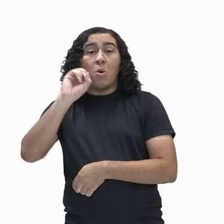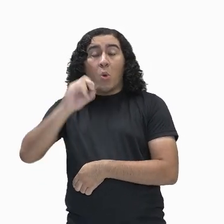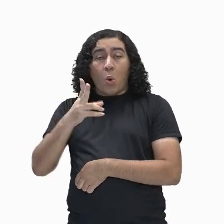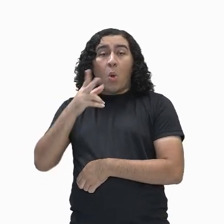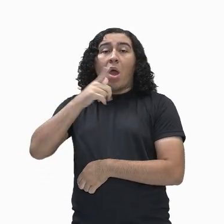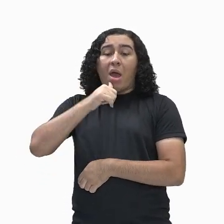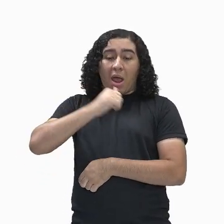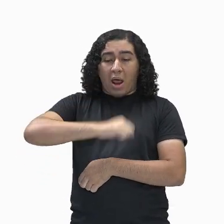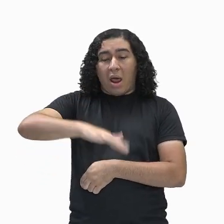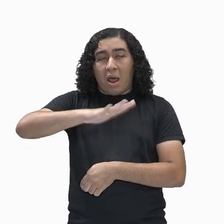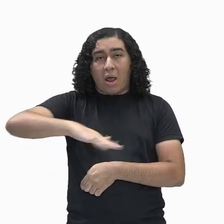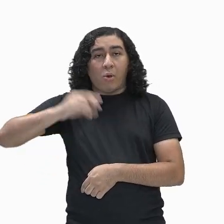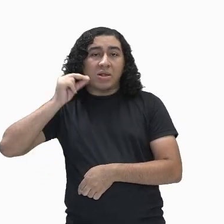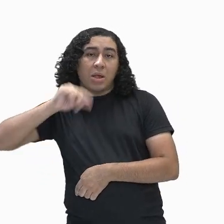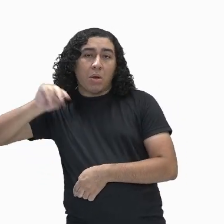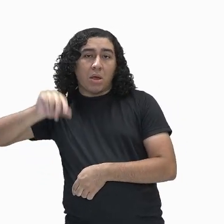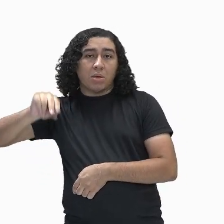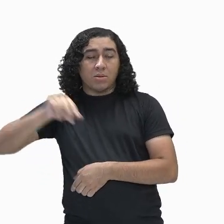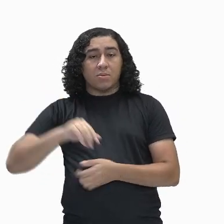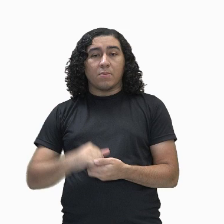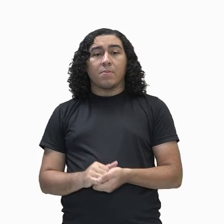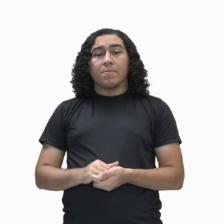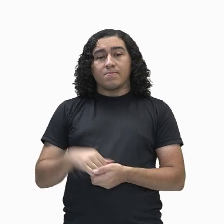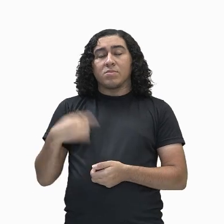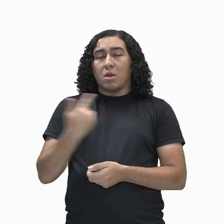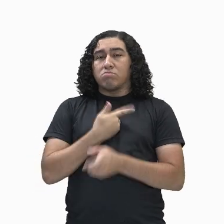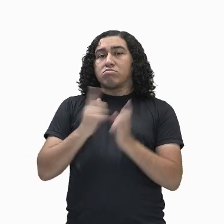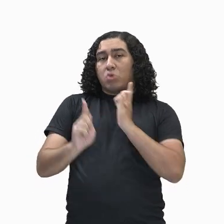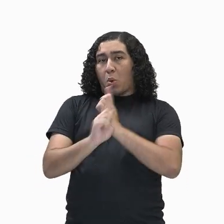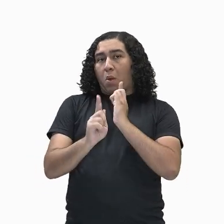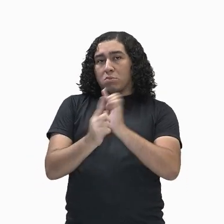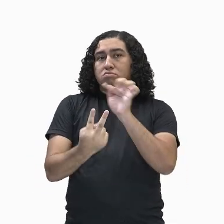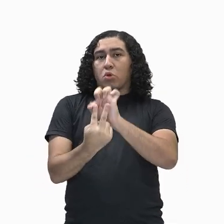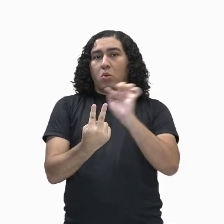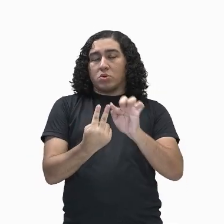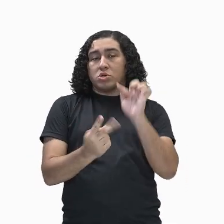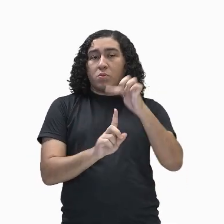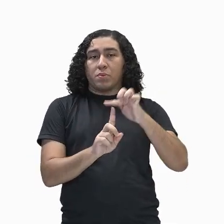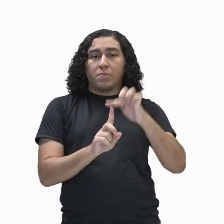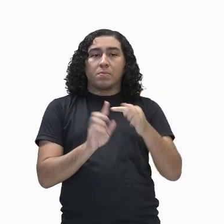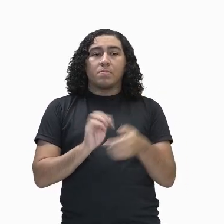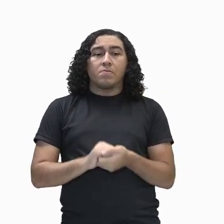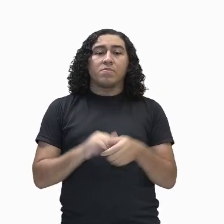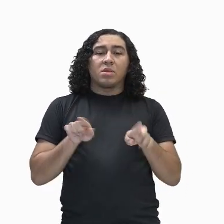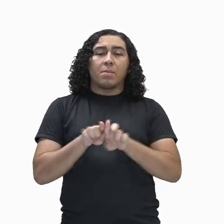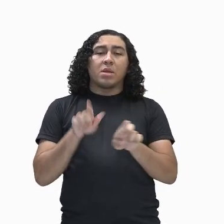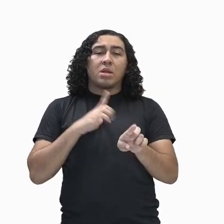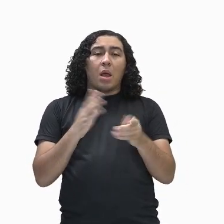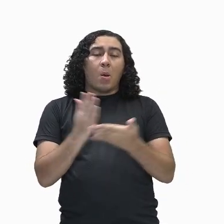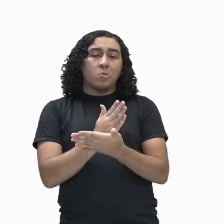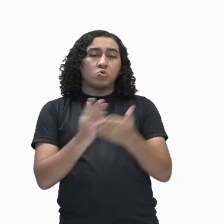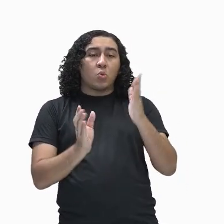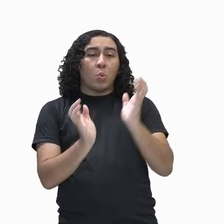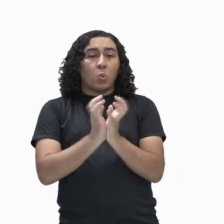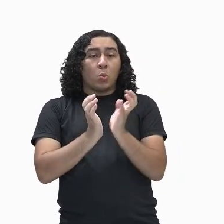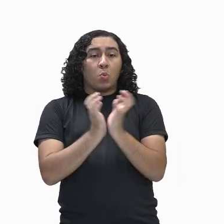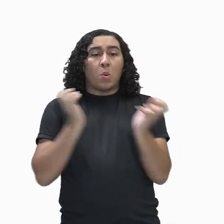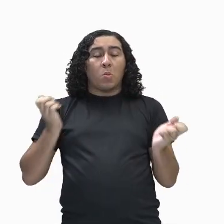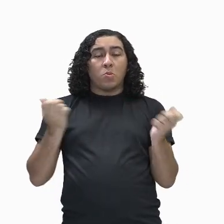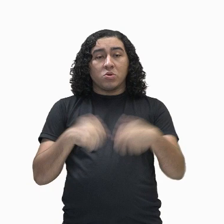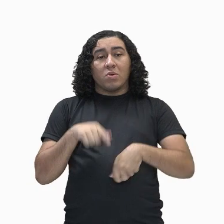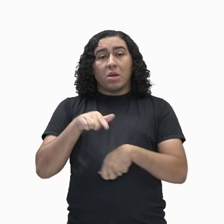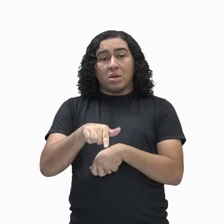nesses dois ambientes, tá? A gente vai encontrar elas. E a gente vai ver alguns grupos, né, que fazem parte aí